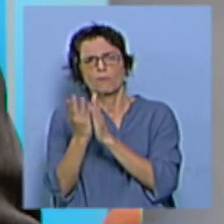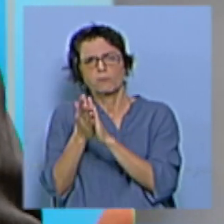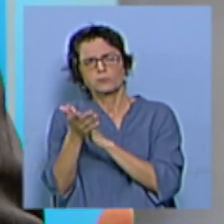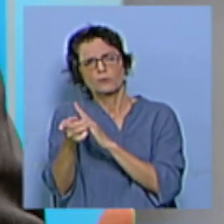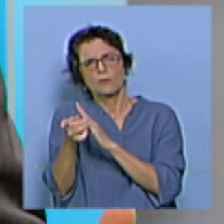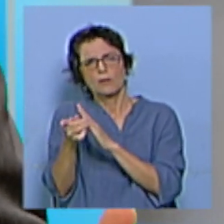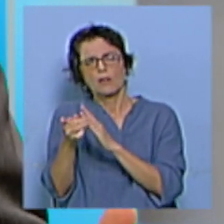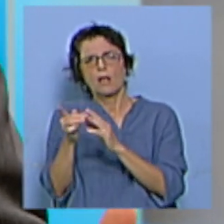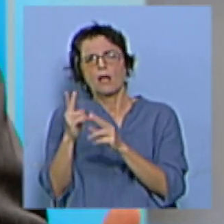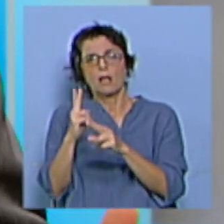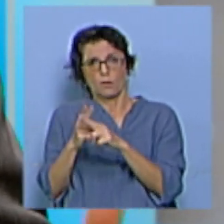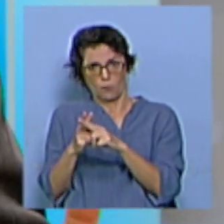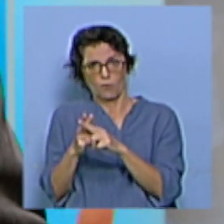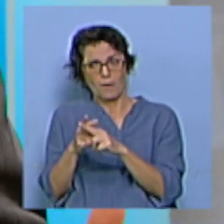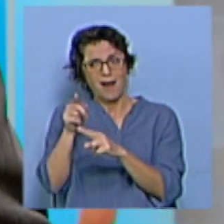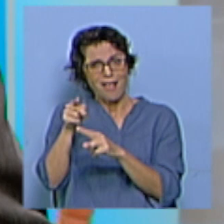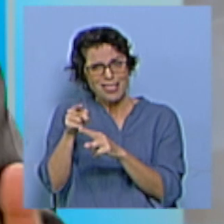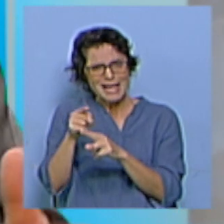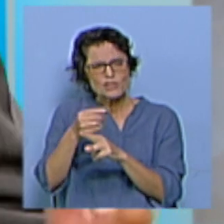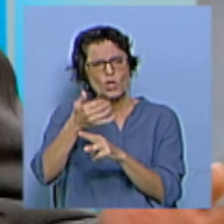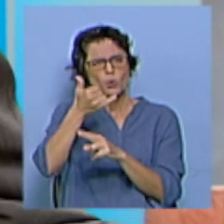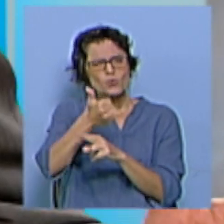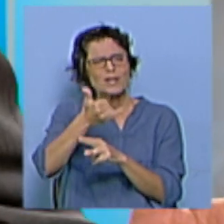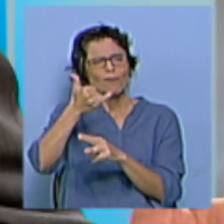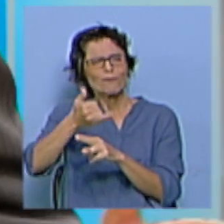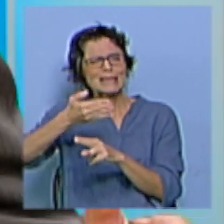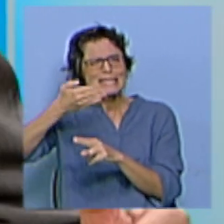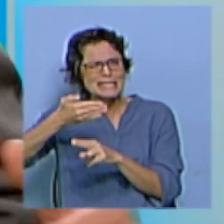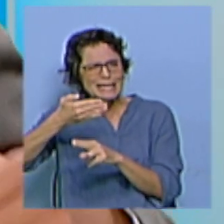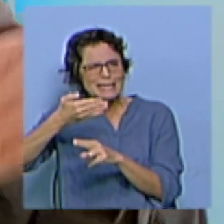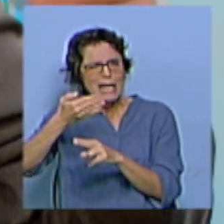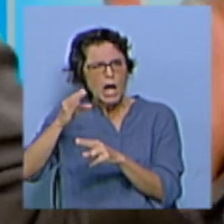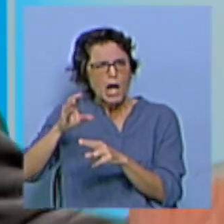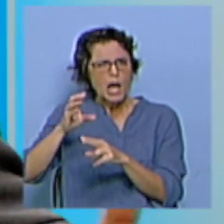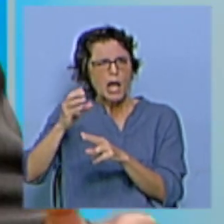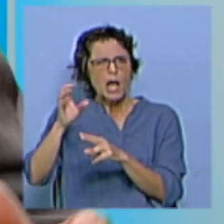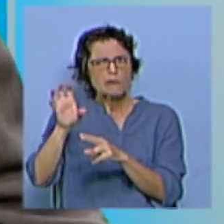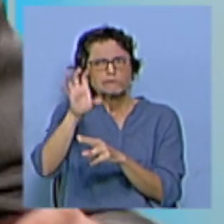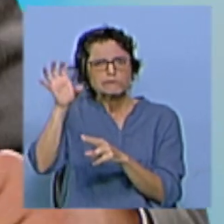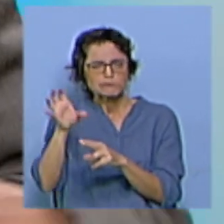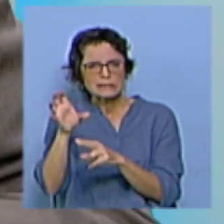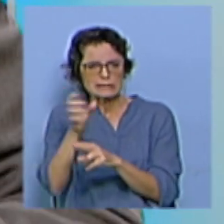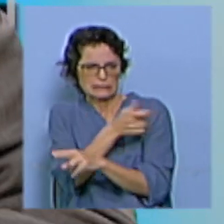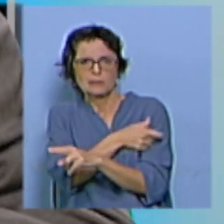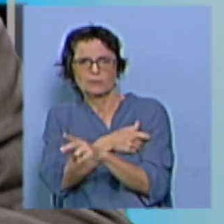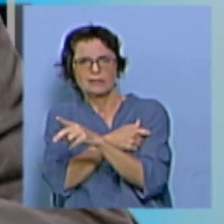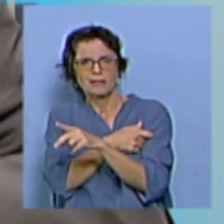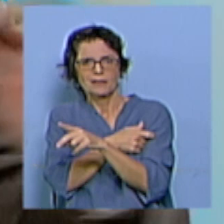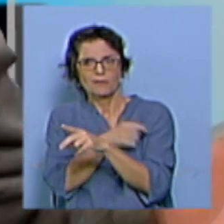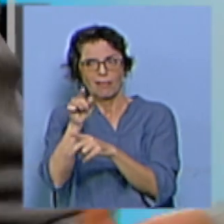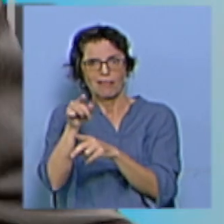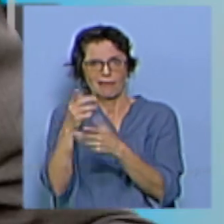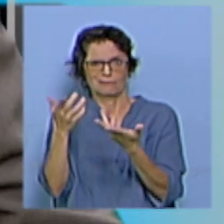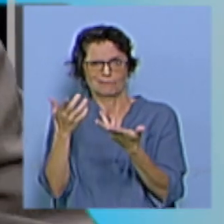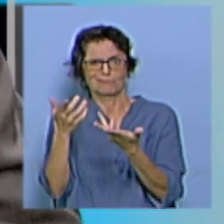erro, estavam lá 227 nacionalidades representadas. Eu nem sequer sabia que havia tantas representações. Ali era gente de